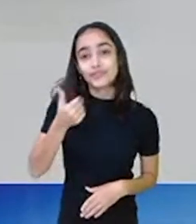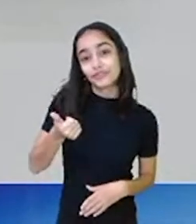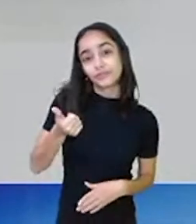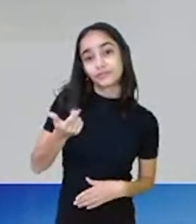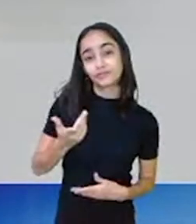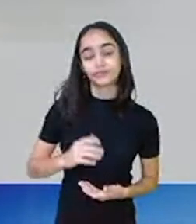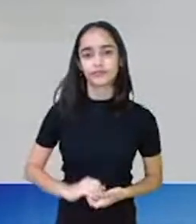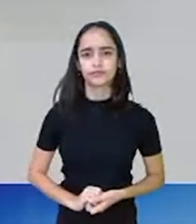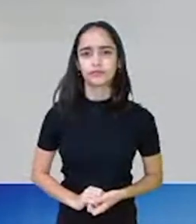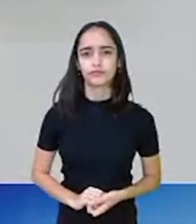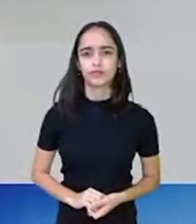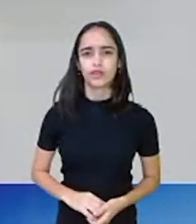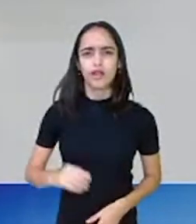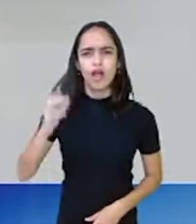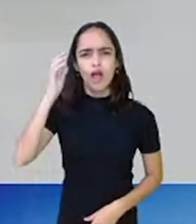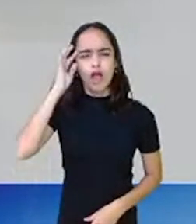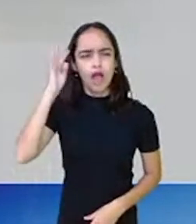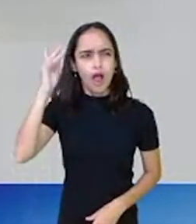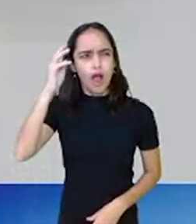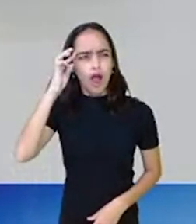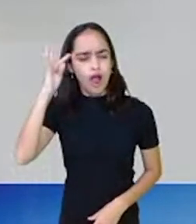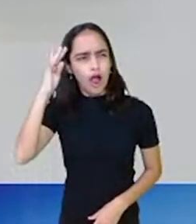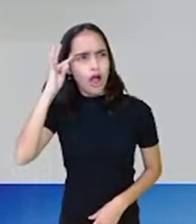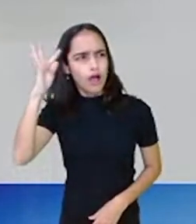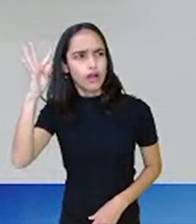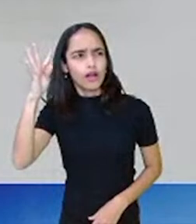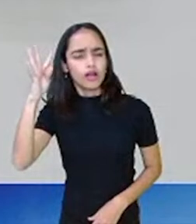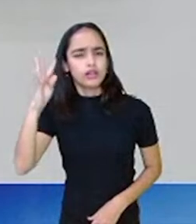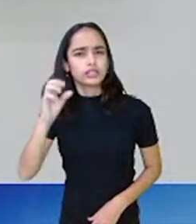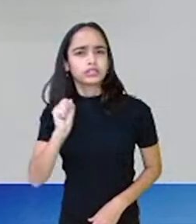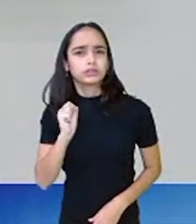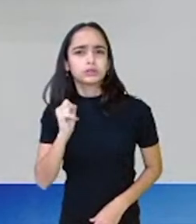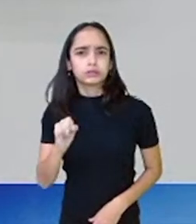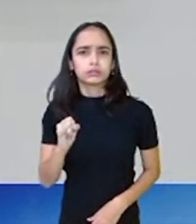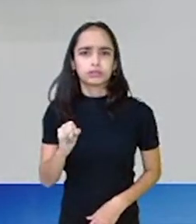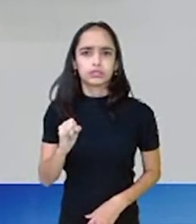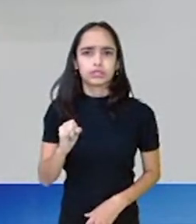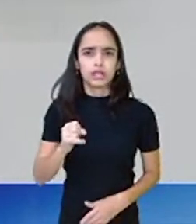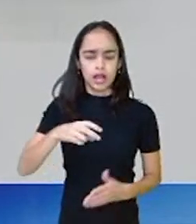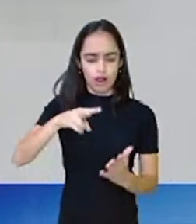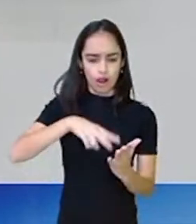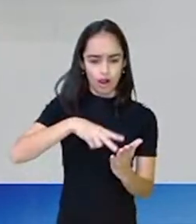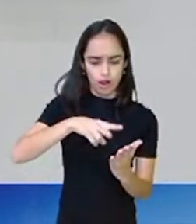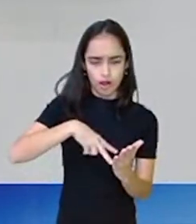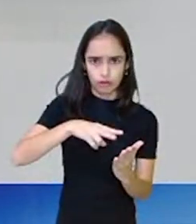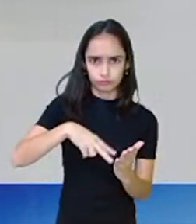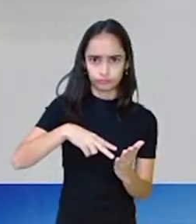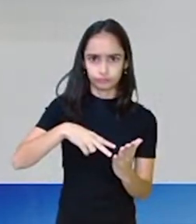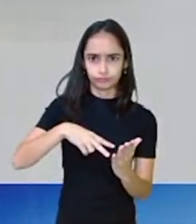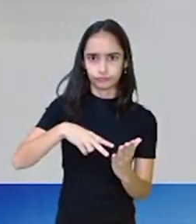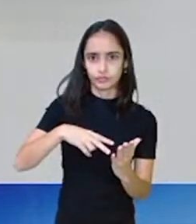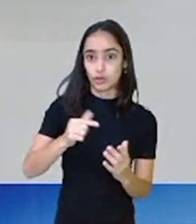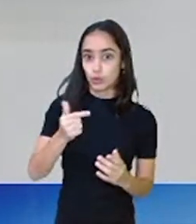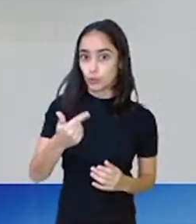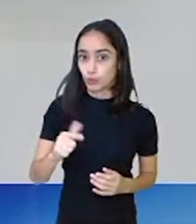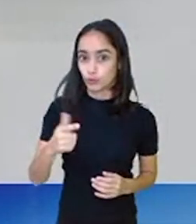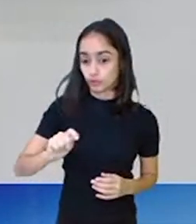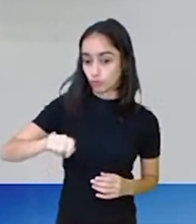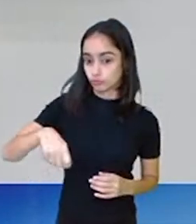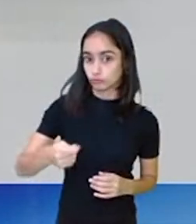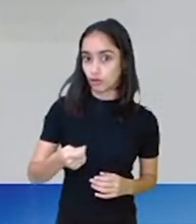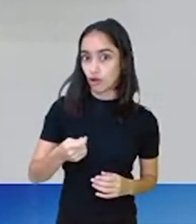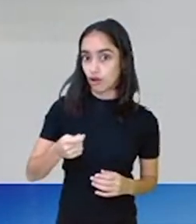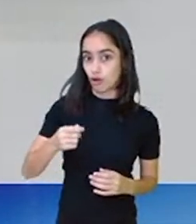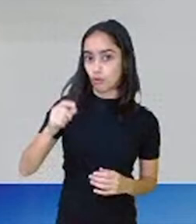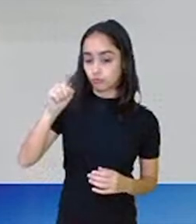se eu lesse assim. Veja o exemplo se não existisse sinais de pontuação. Os sinais de pontuação representam uma pausa na fala e a entonação